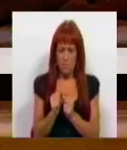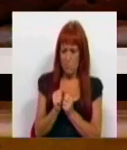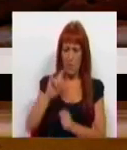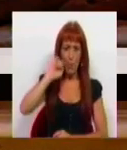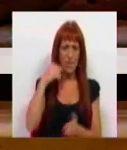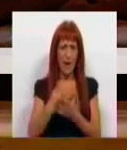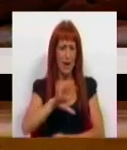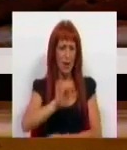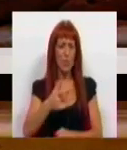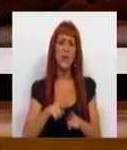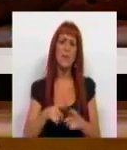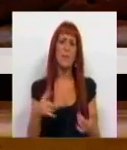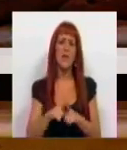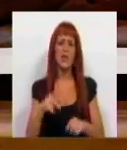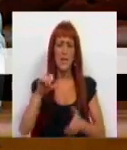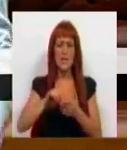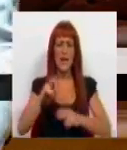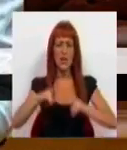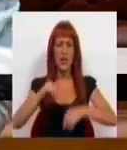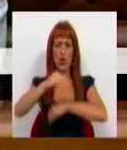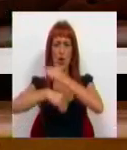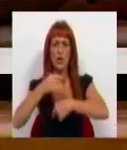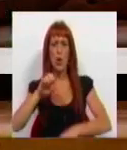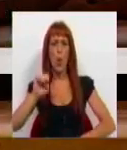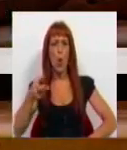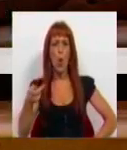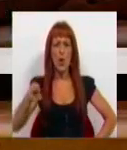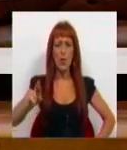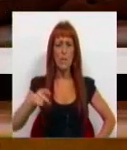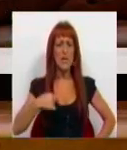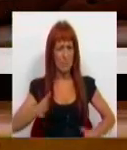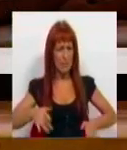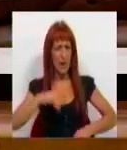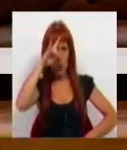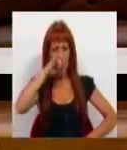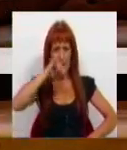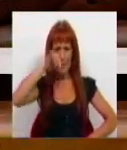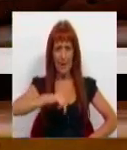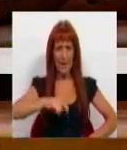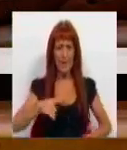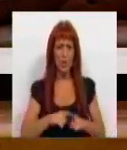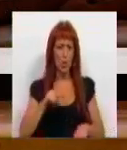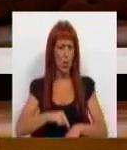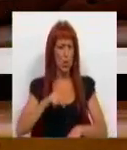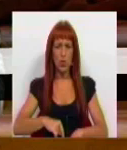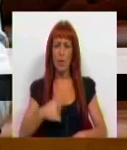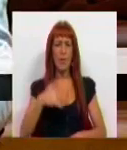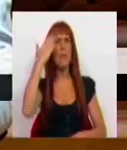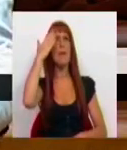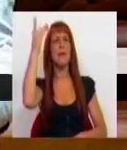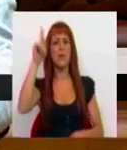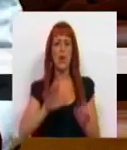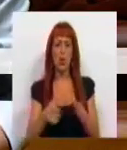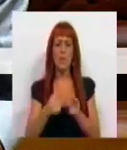prejudicial ao país, manterem sedes fiscais na Holanda ou no Luxemburgo. E valerá a pena recordar aqui um momento memorável